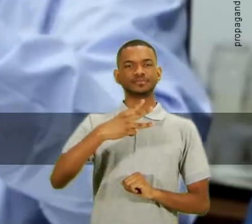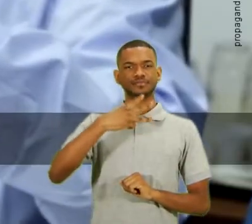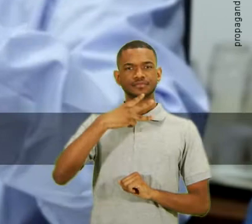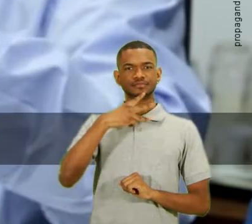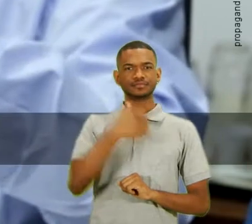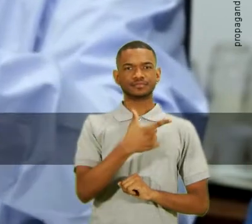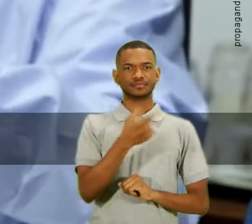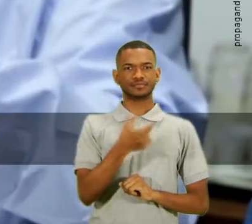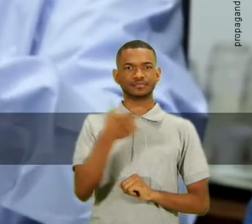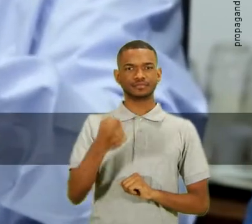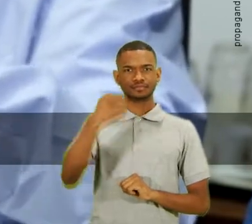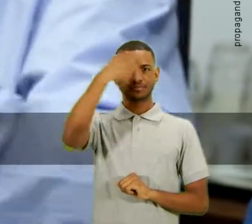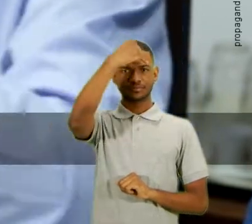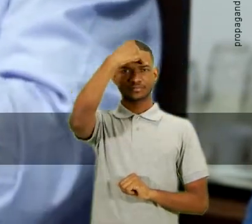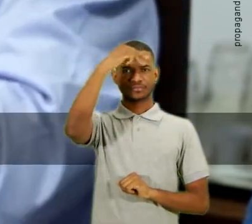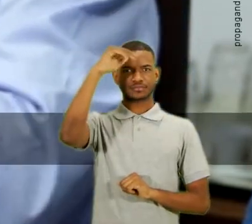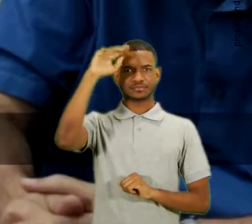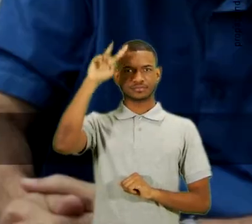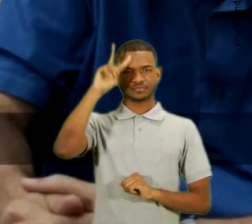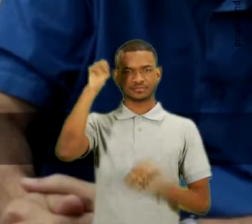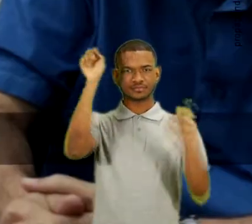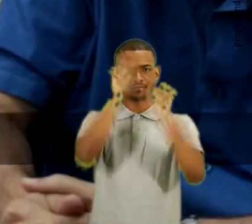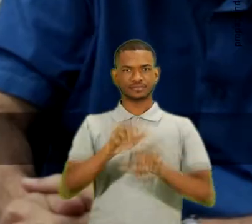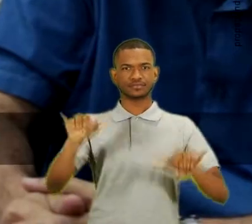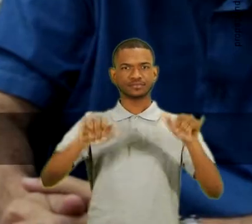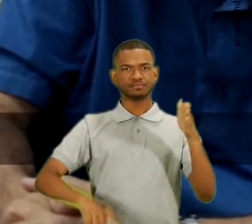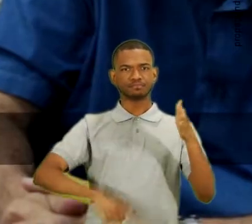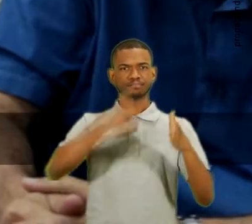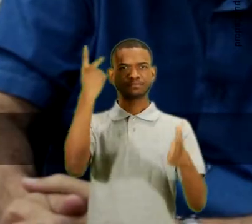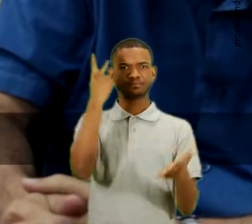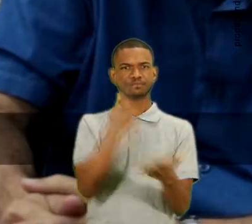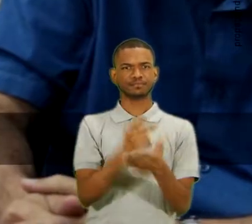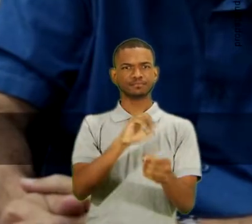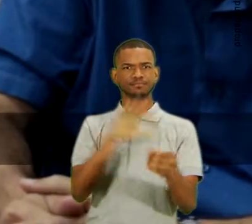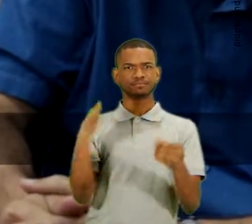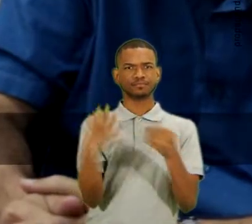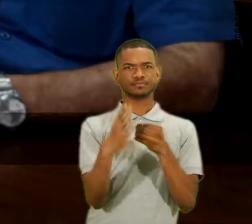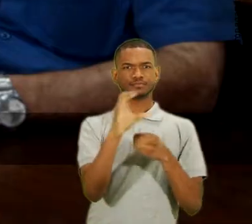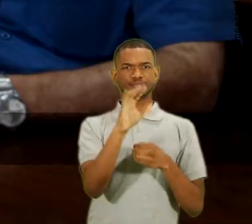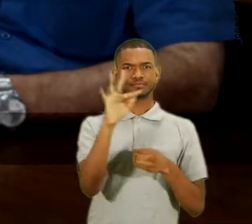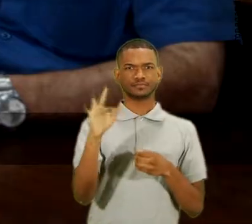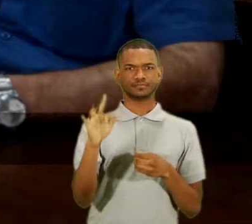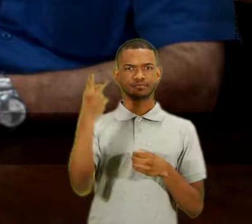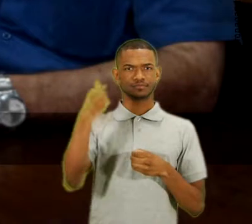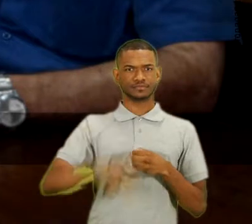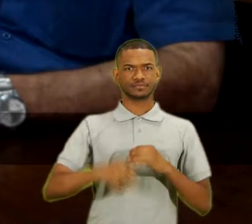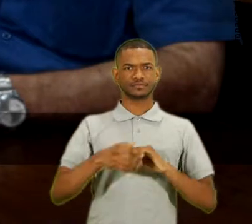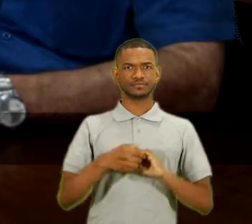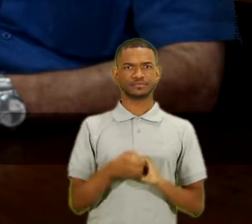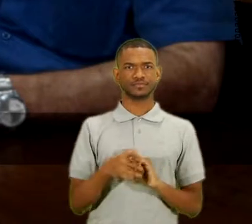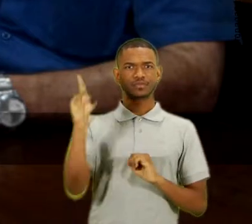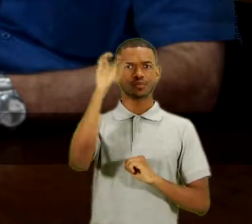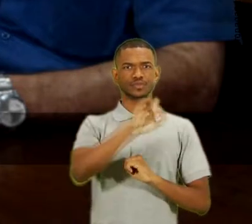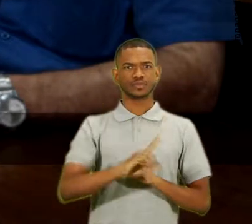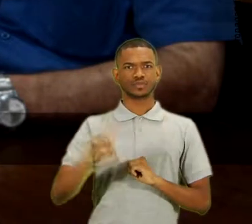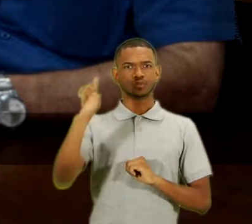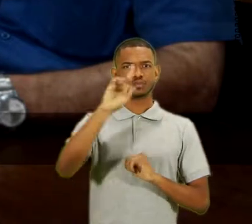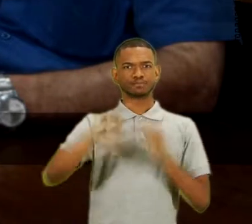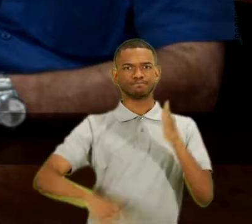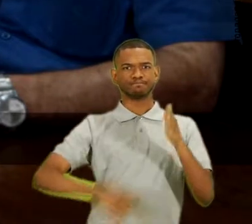Doutor Marcos anuncio primeiro caso da correia de 19 em Coronel Fabriciano e